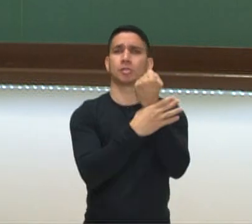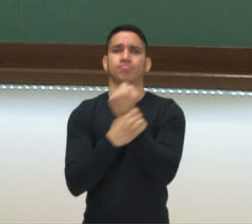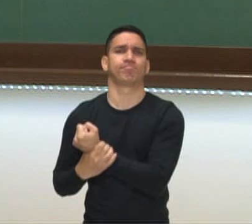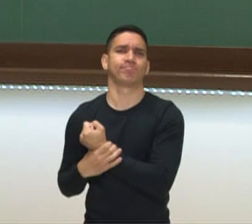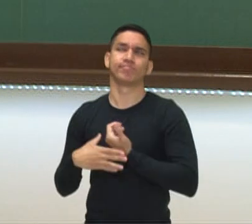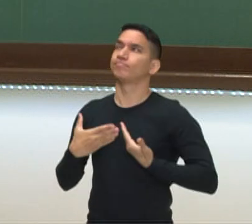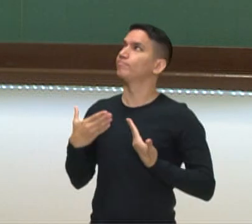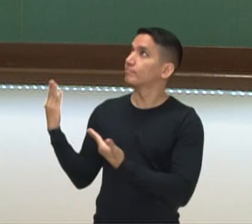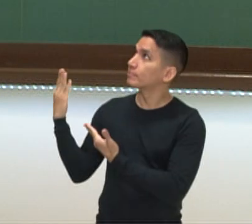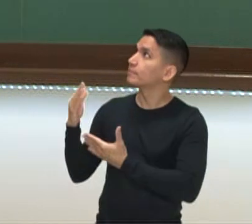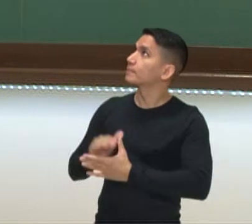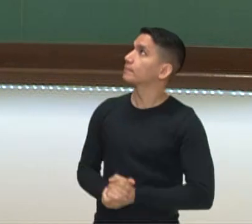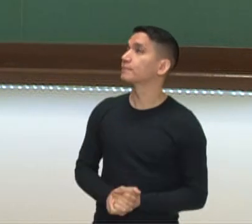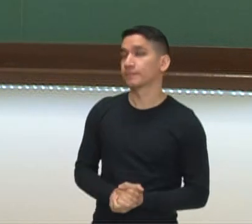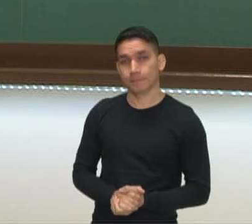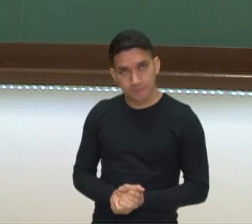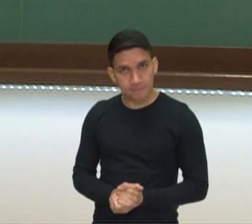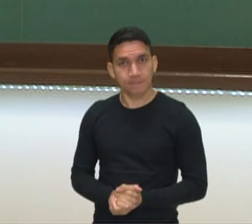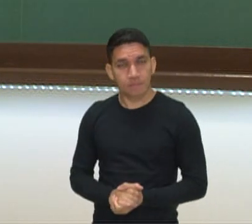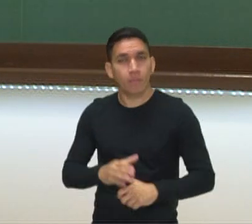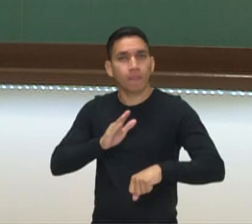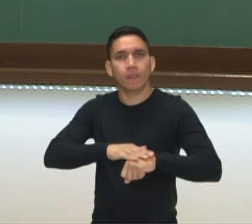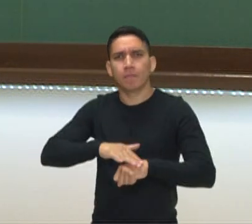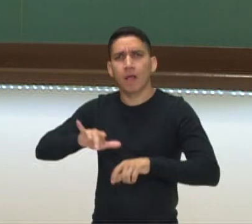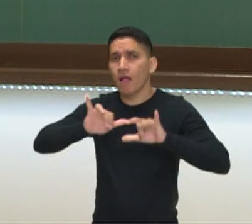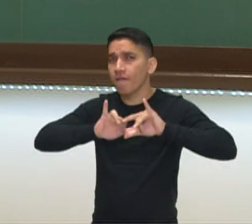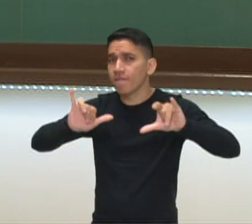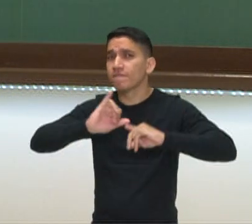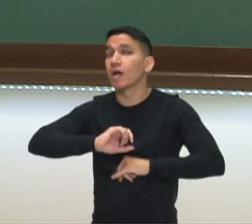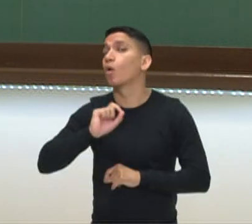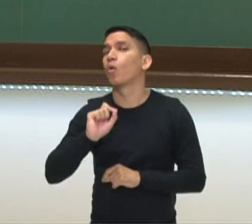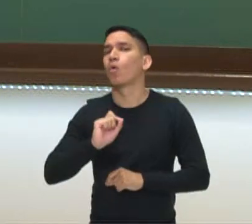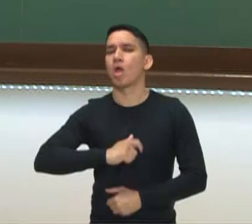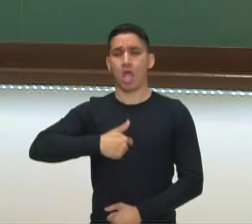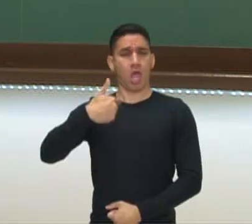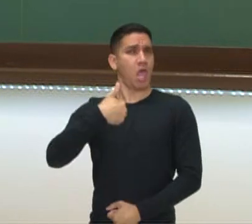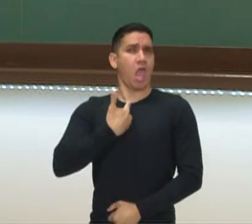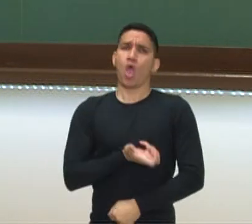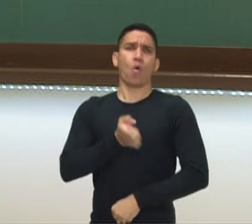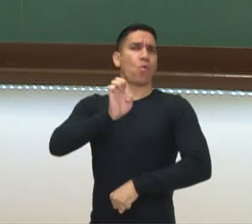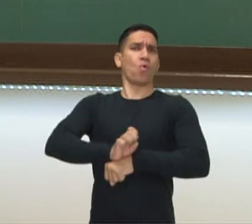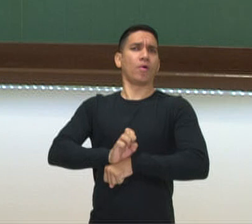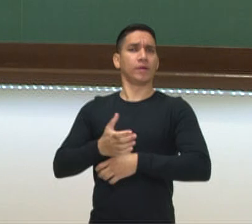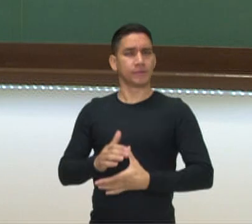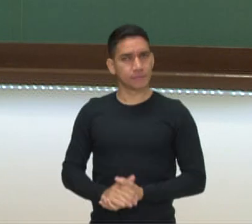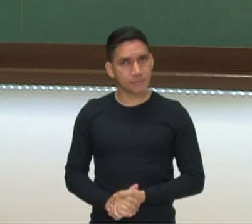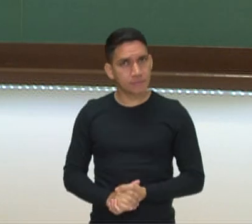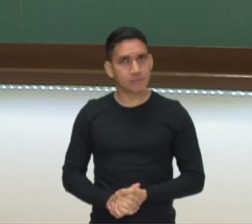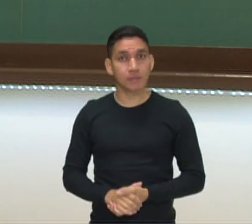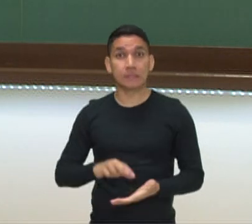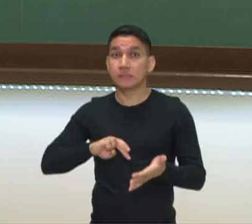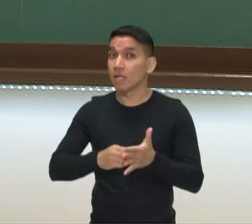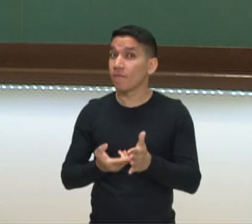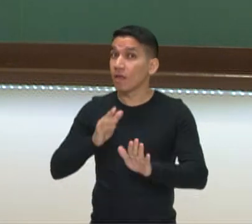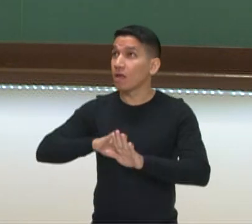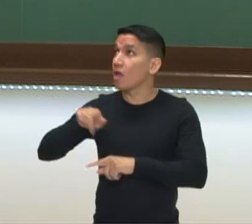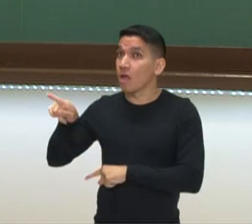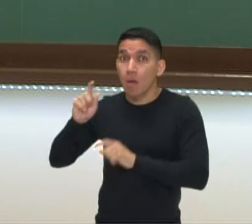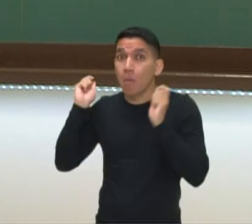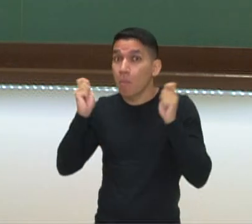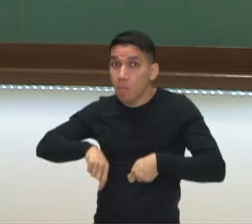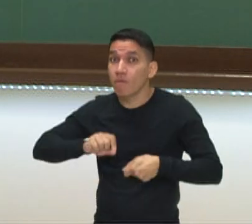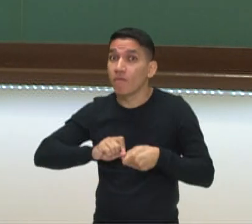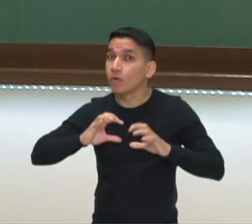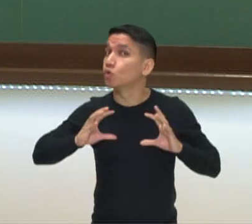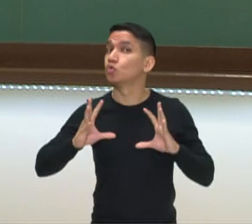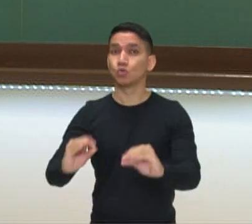absolutismo, né? Onde, quando ele diz o Estado sou eu, então isso significa que ele pode fazer tudo,